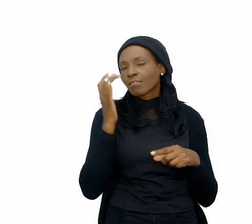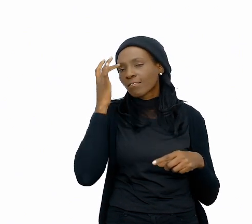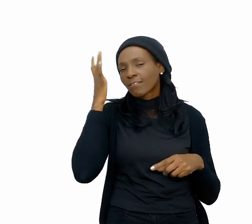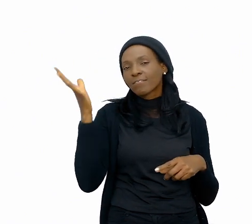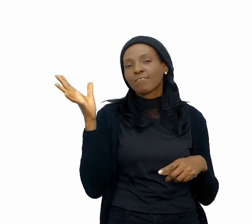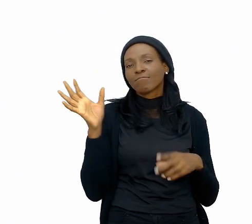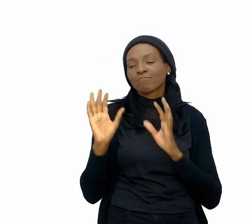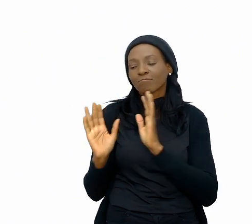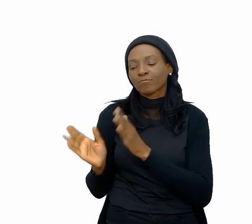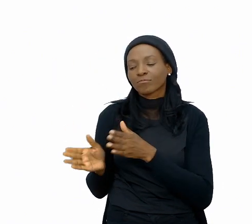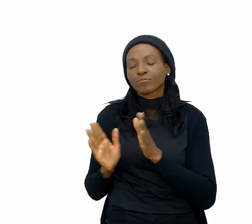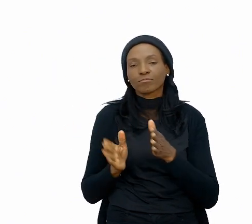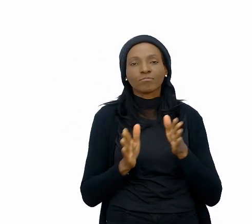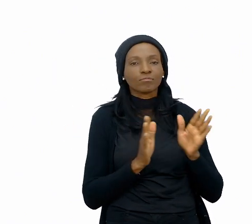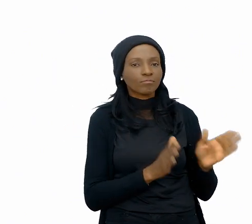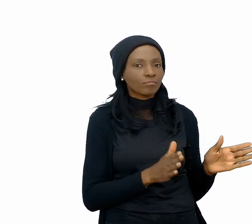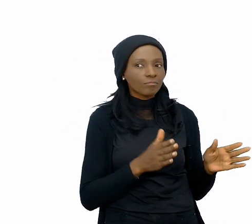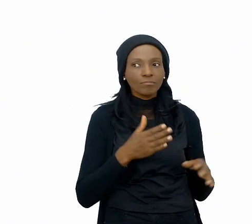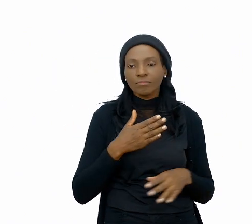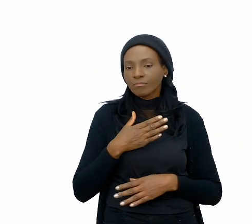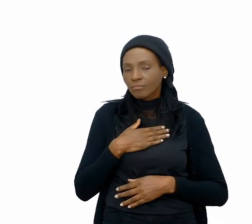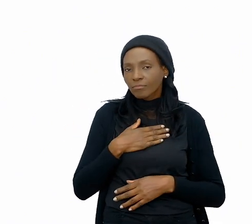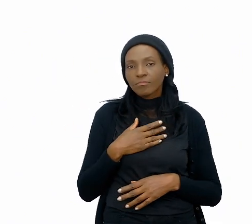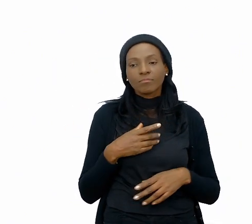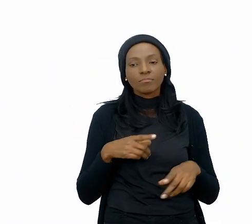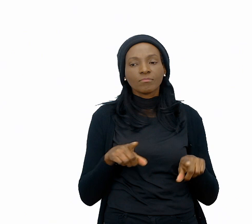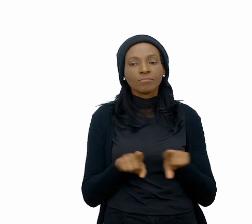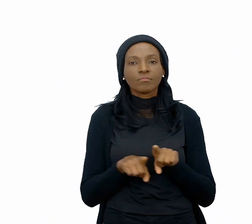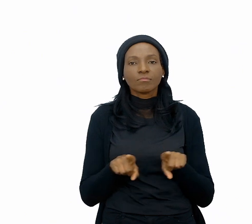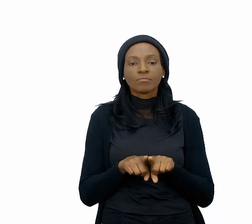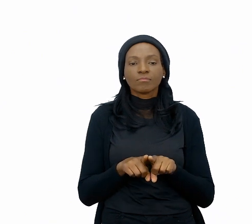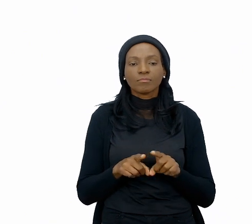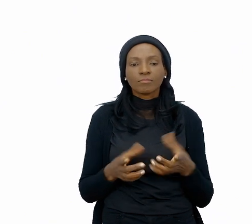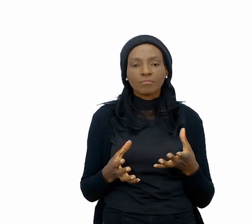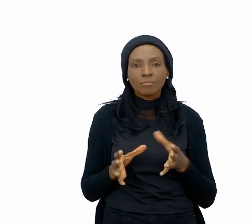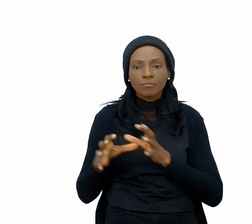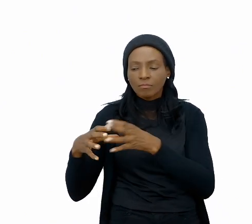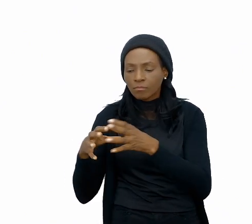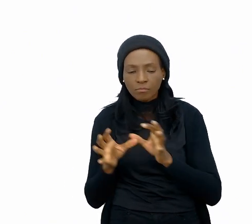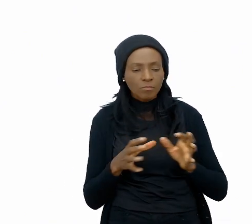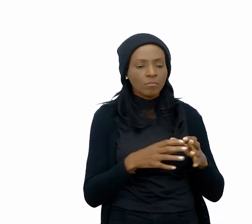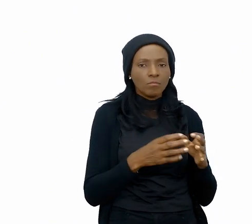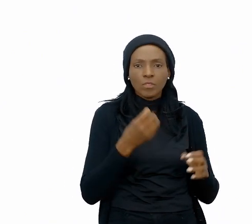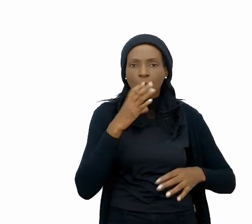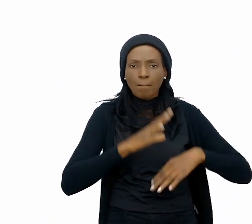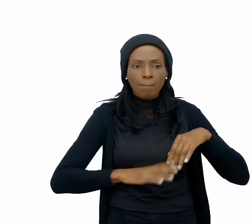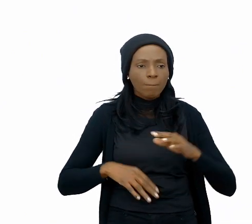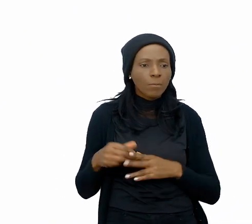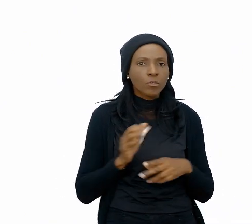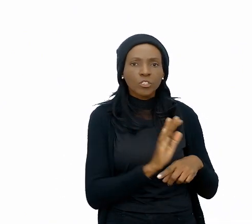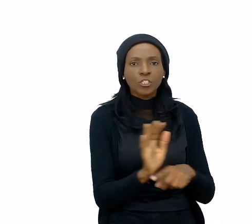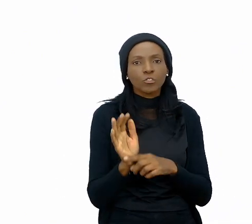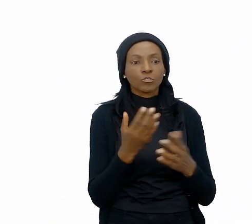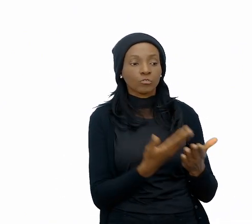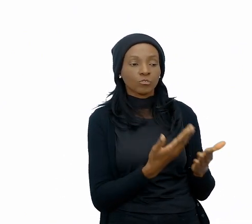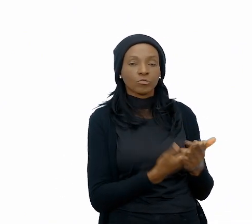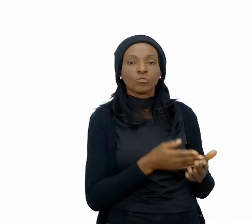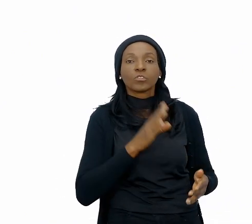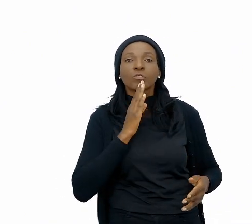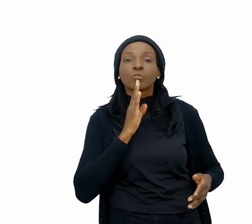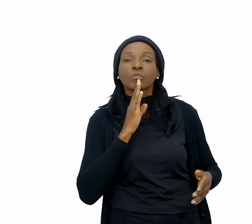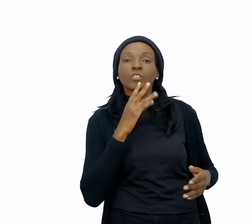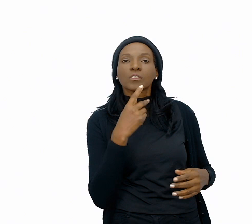nossa organização e o nosso agrupamento produtivo de estudantes, né, de acordo com os